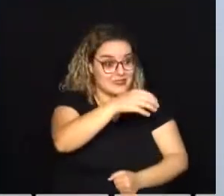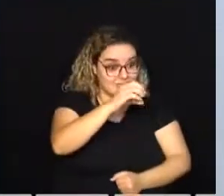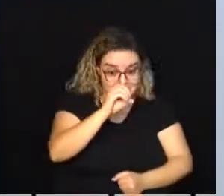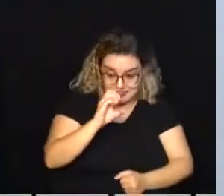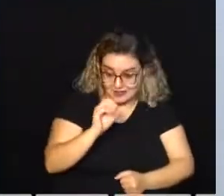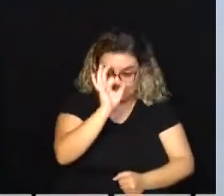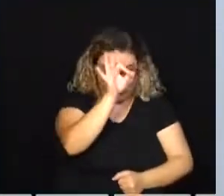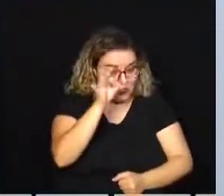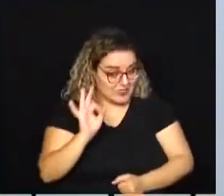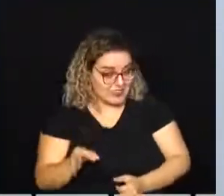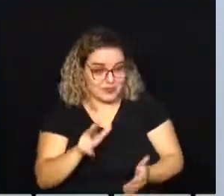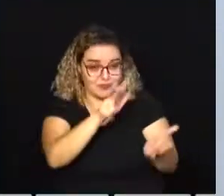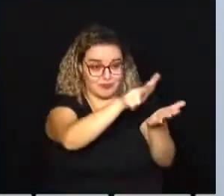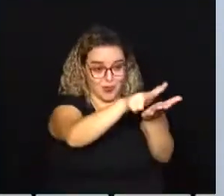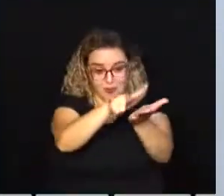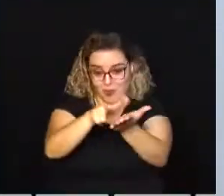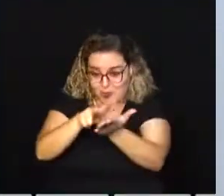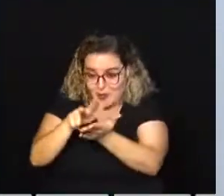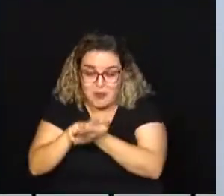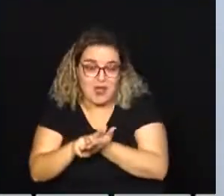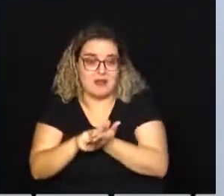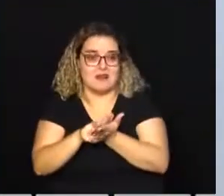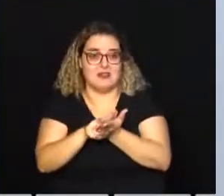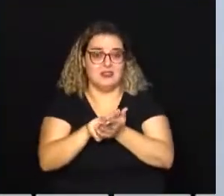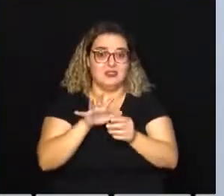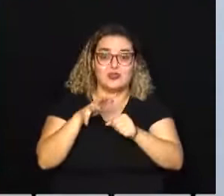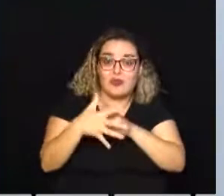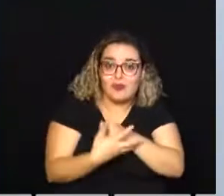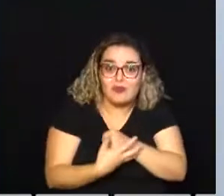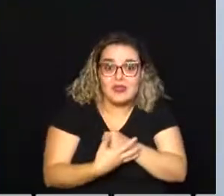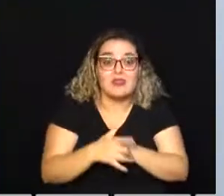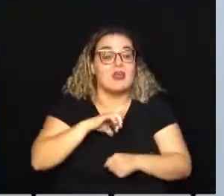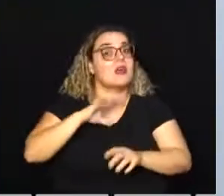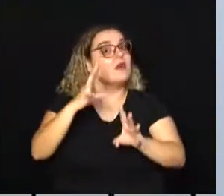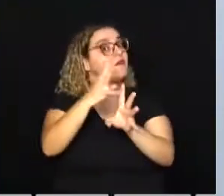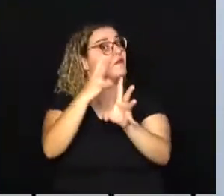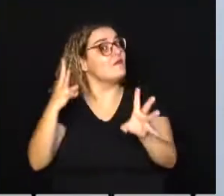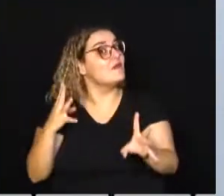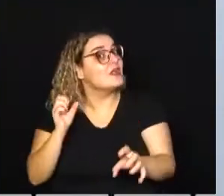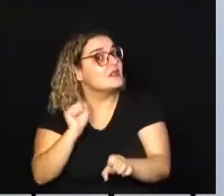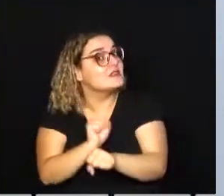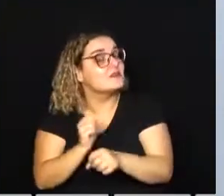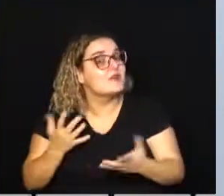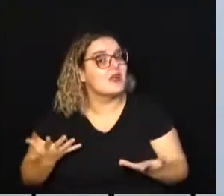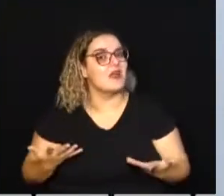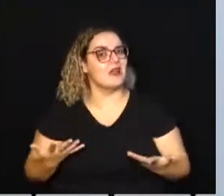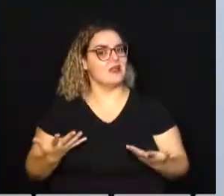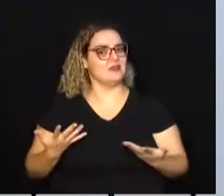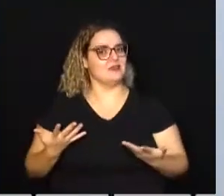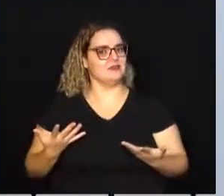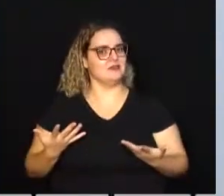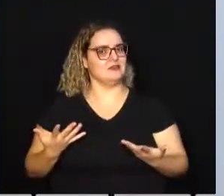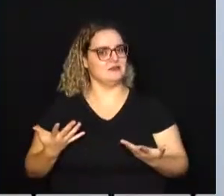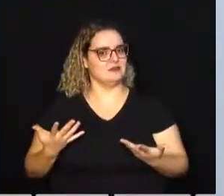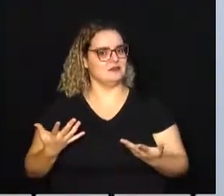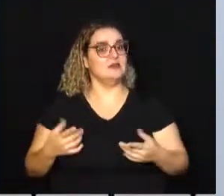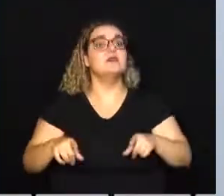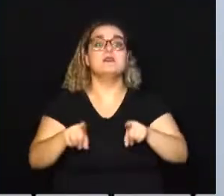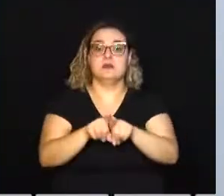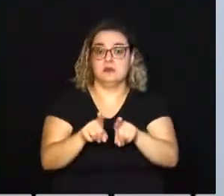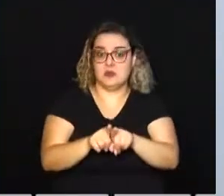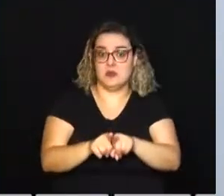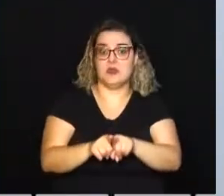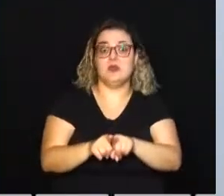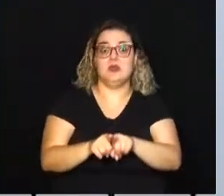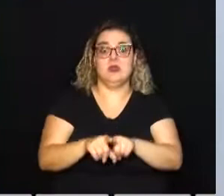vagas de UTI para Covid estão ocupadas, já há fila de espera na rede municipal, e inclusive em alguns hospitais da